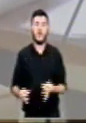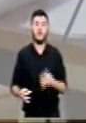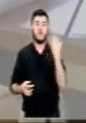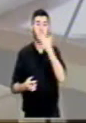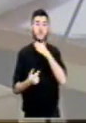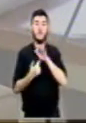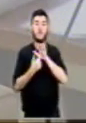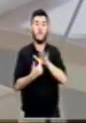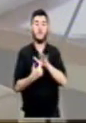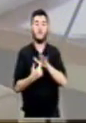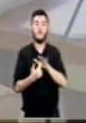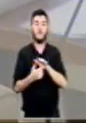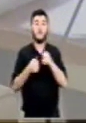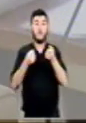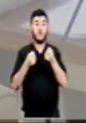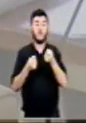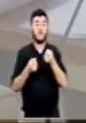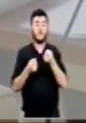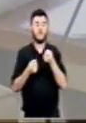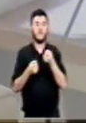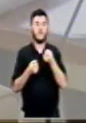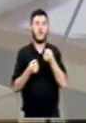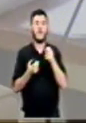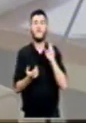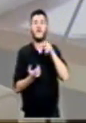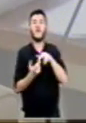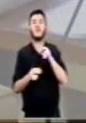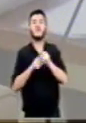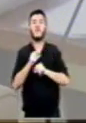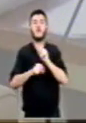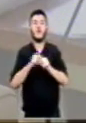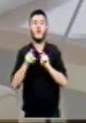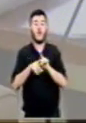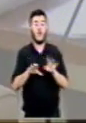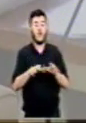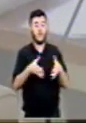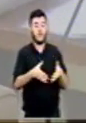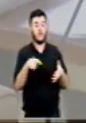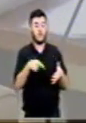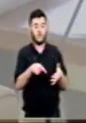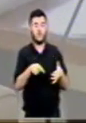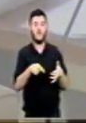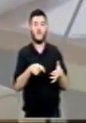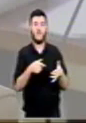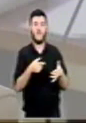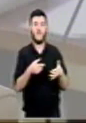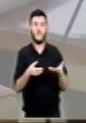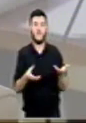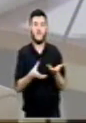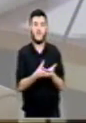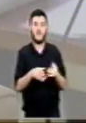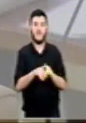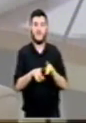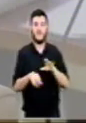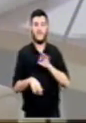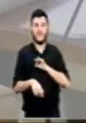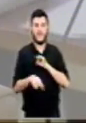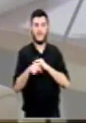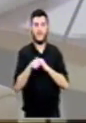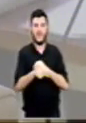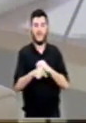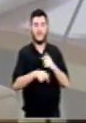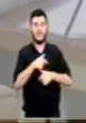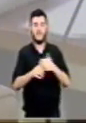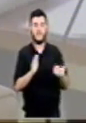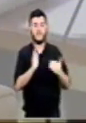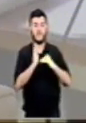aos àqueles que são destinatários dos procedimentos e são destituídos de foro de